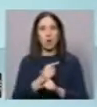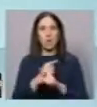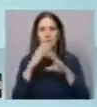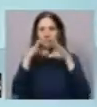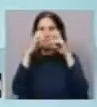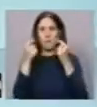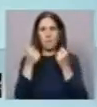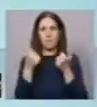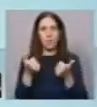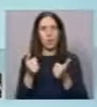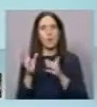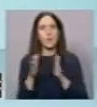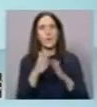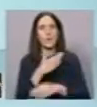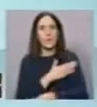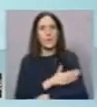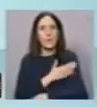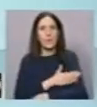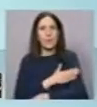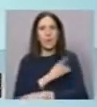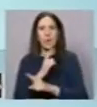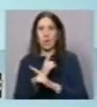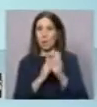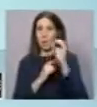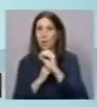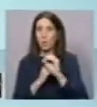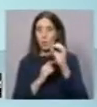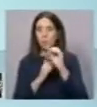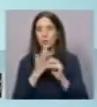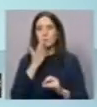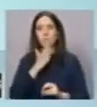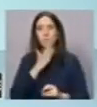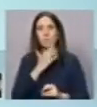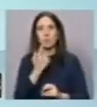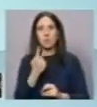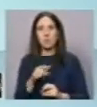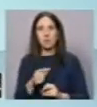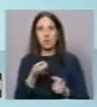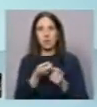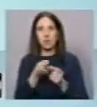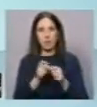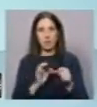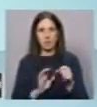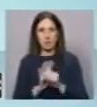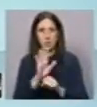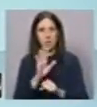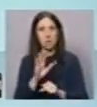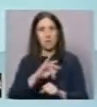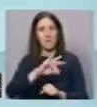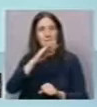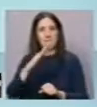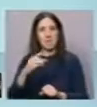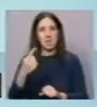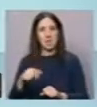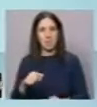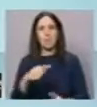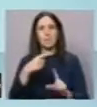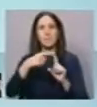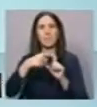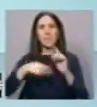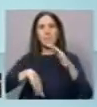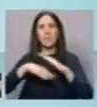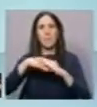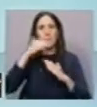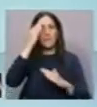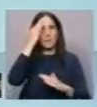nublado, o vento a soprar em geral fraco do quadrante oeste, a soprar moderado na faixa costeira ocidental e nas terras altas. Temperaturas máximas